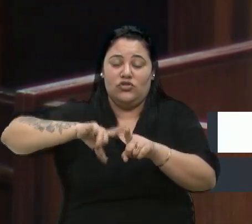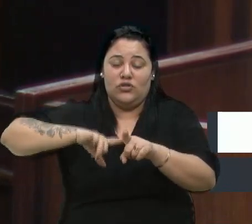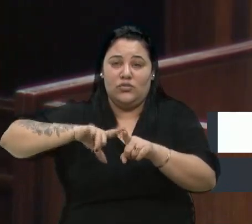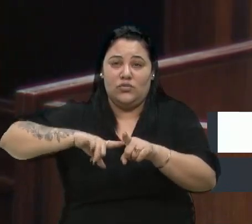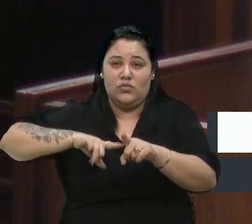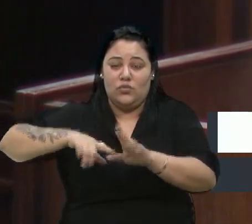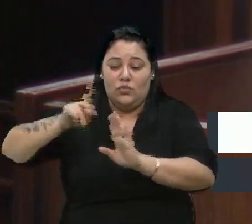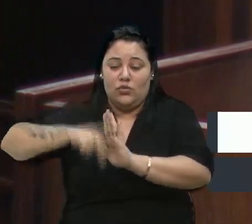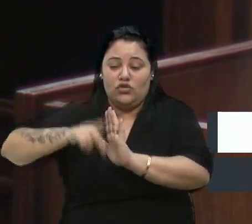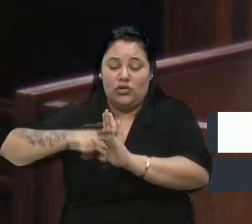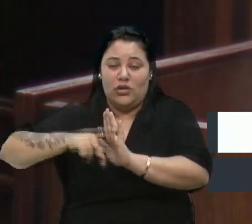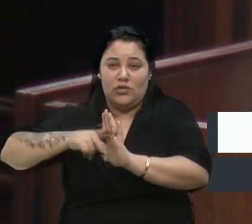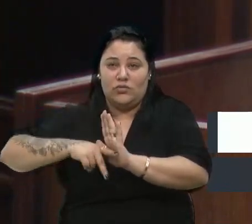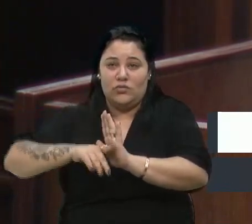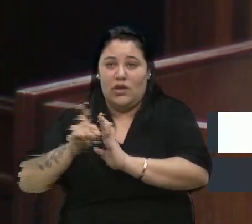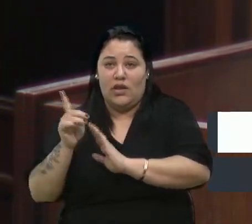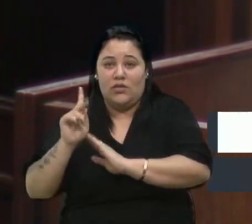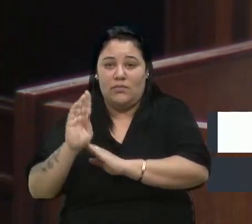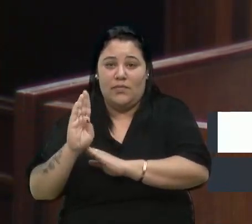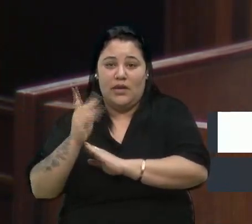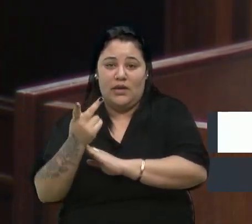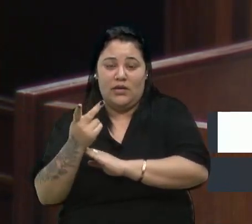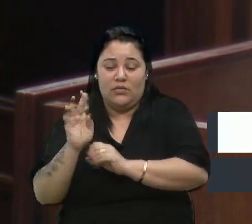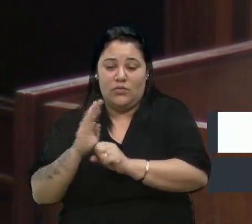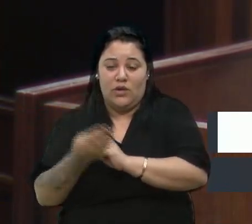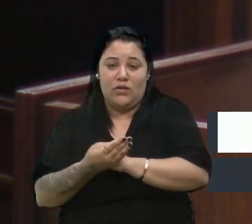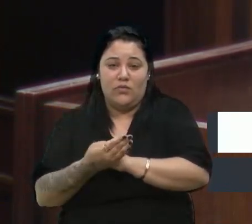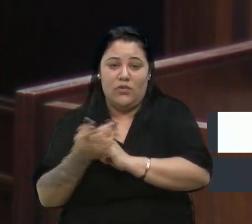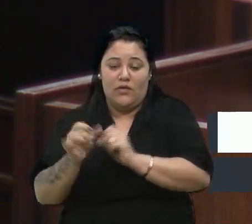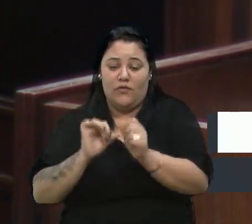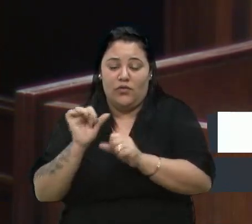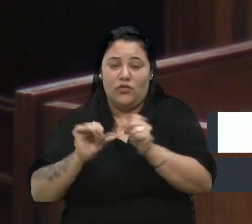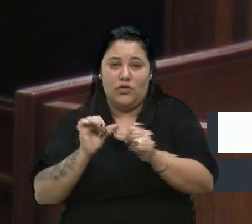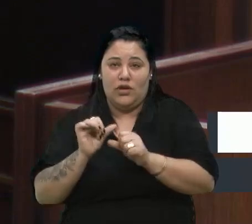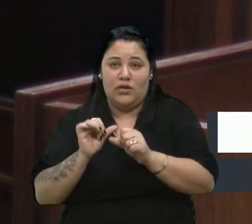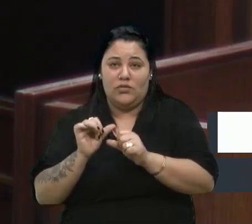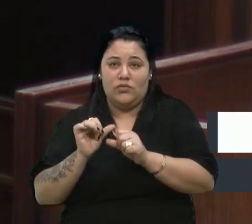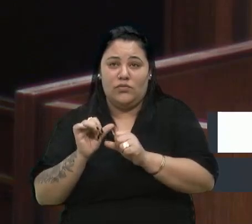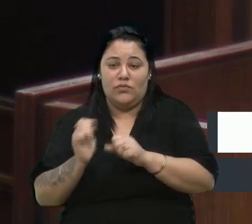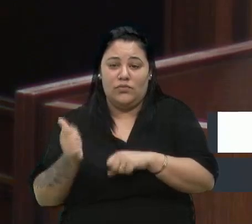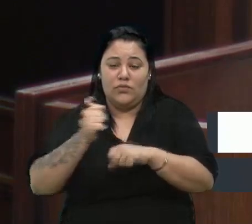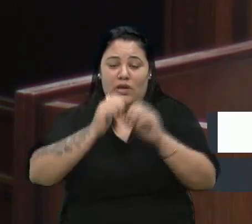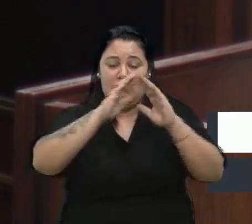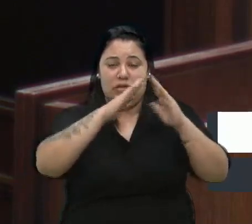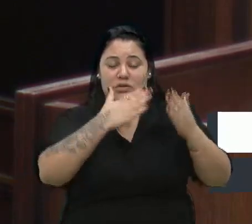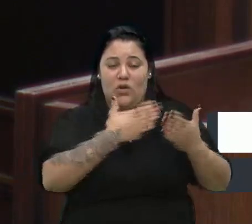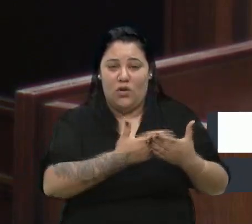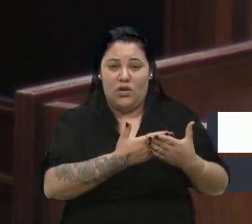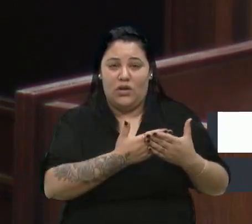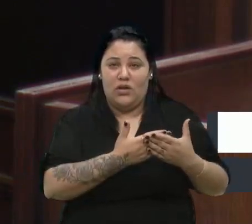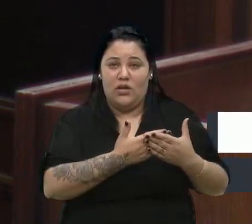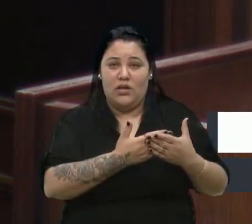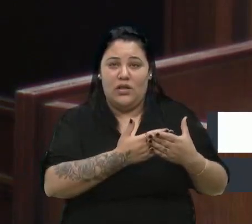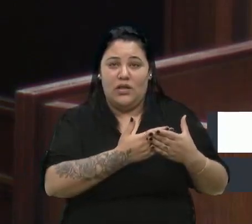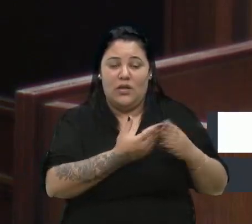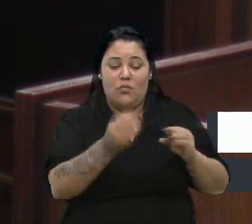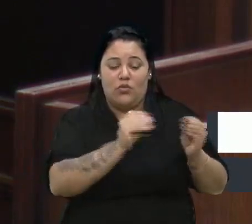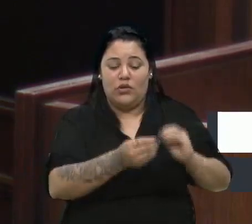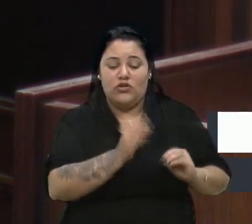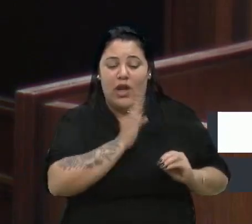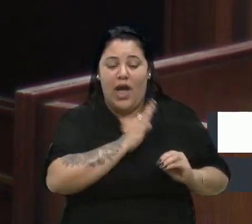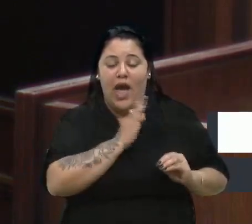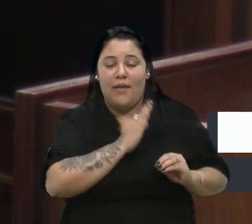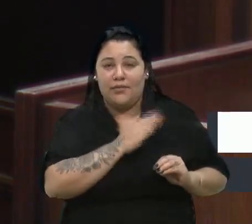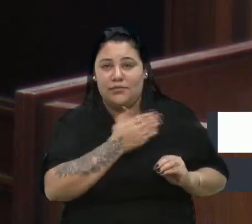Horizonte, como foi mudado para modular, é um projeto totalmente novo. Inclusive estiveram lá fazendo sondagem de solo